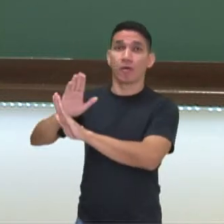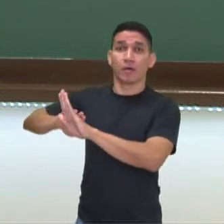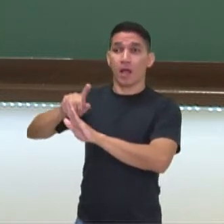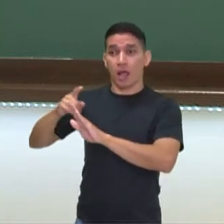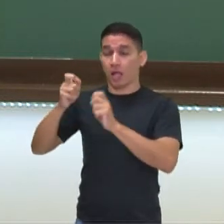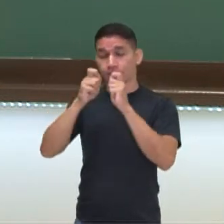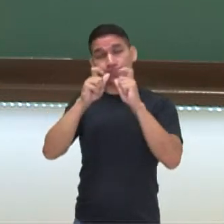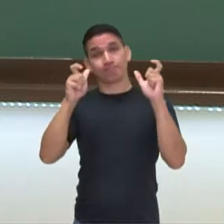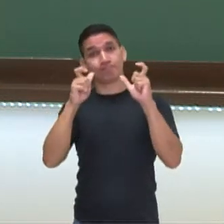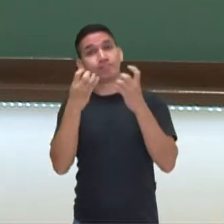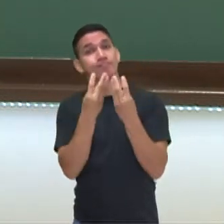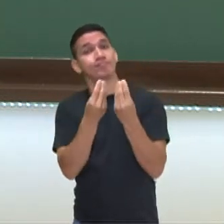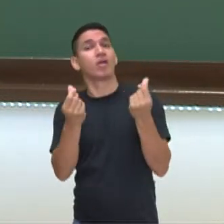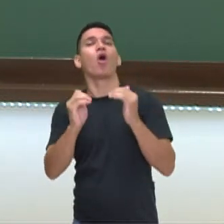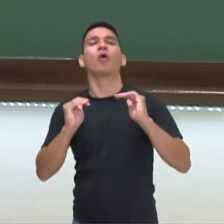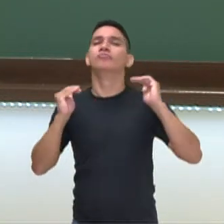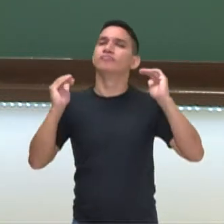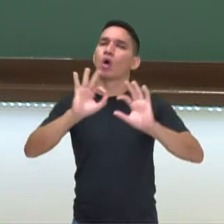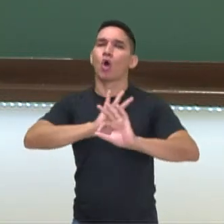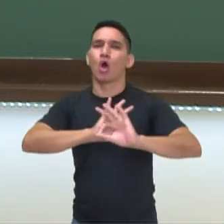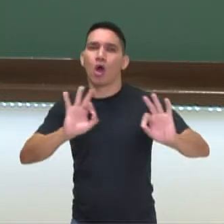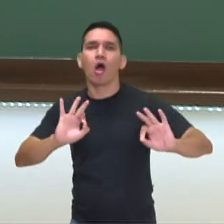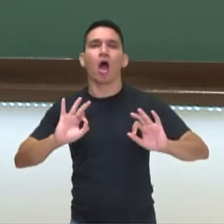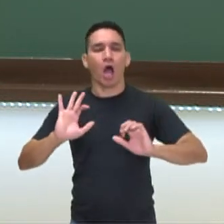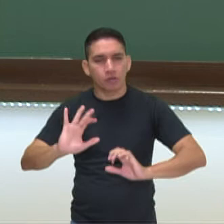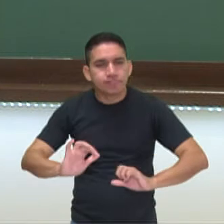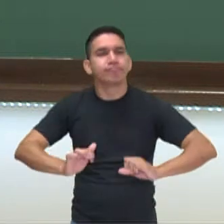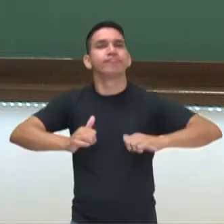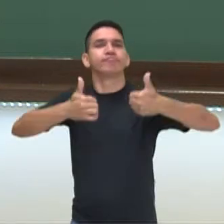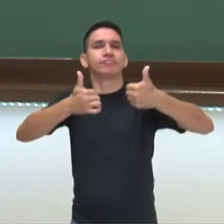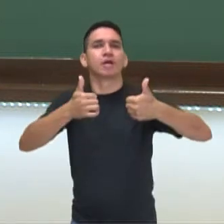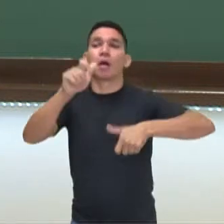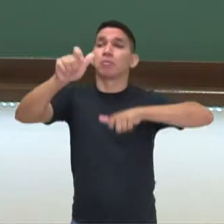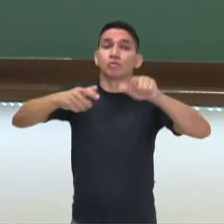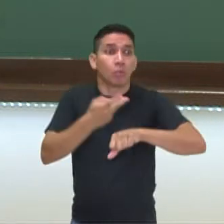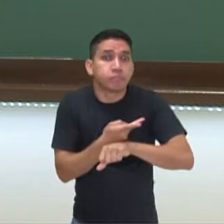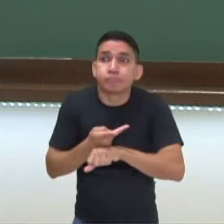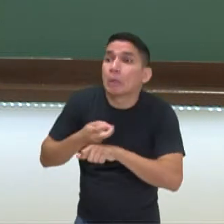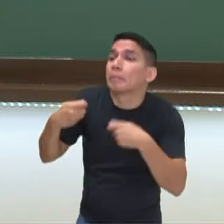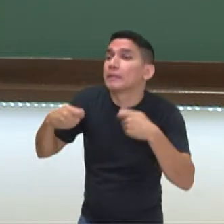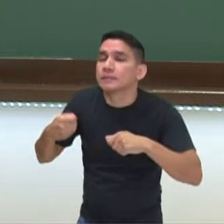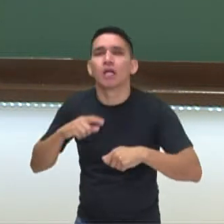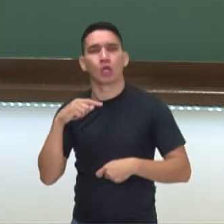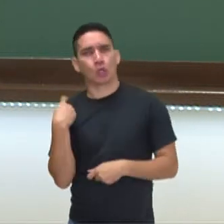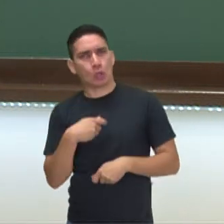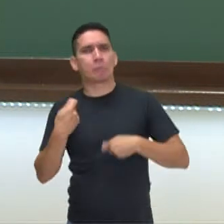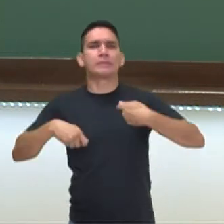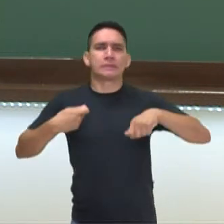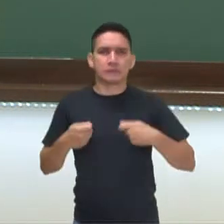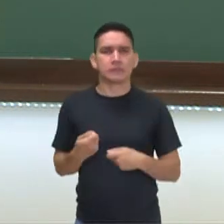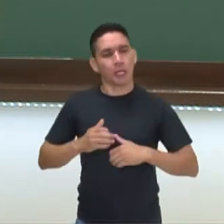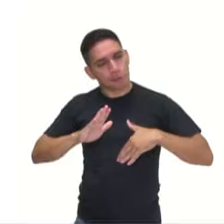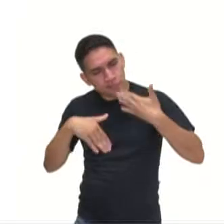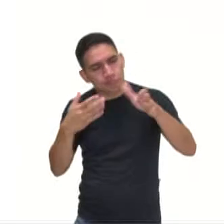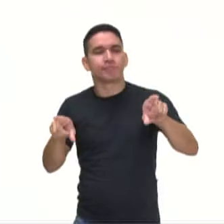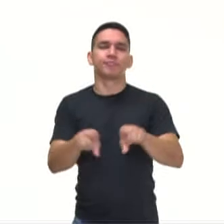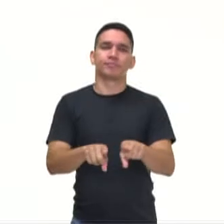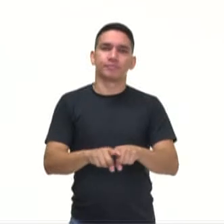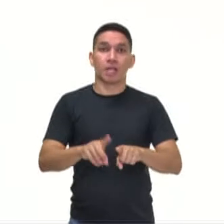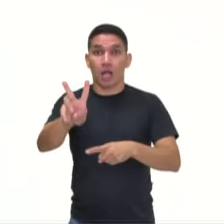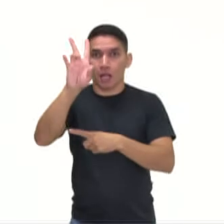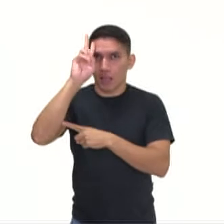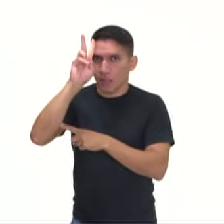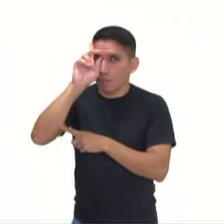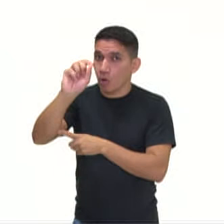uma qualidade positiva, uma qualidade que a gente busca nas pessoas e que a gente tem que desenvolver, né? Lembre-se que a gente tem que